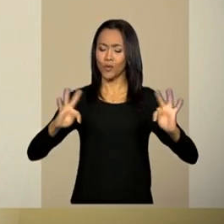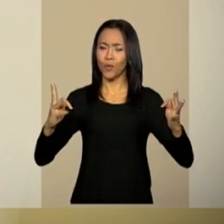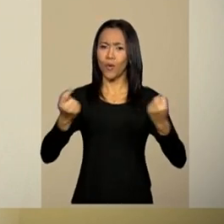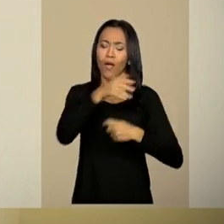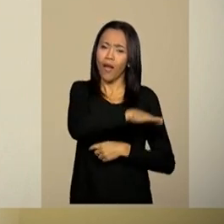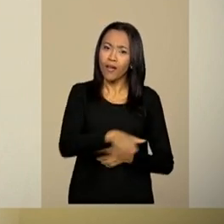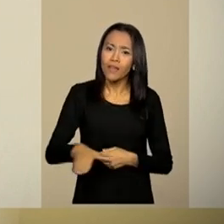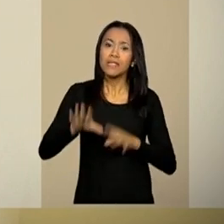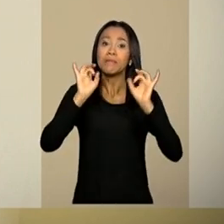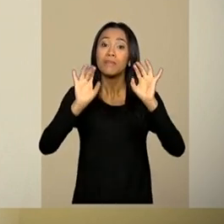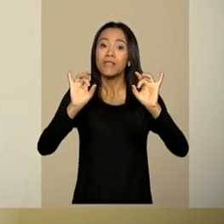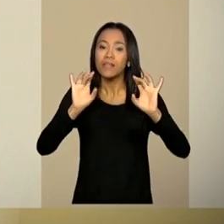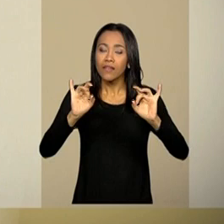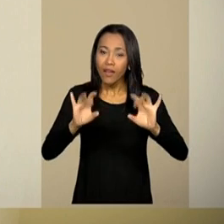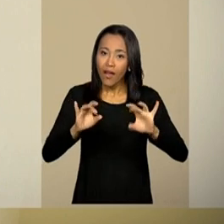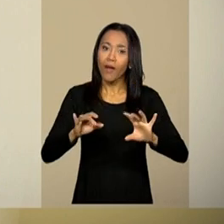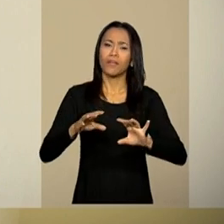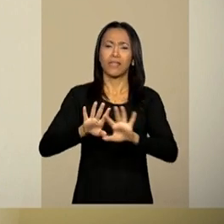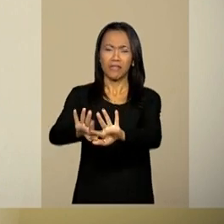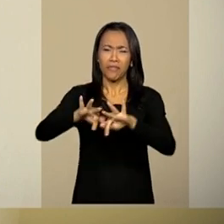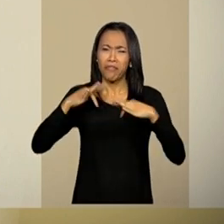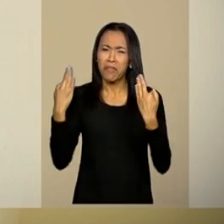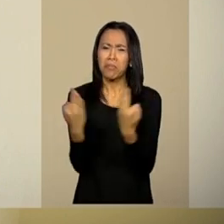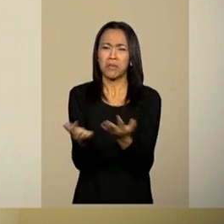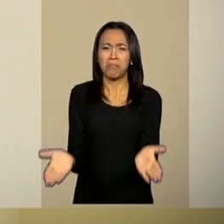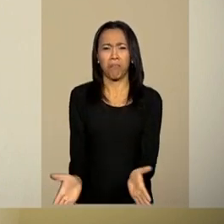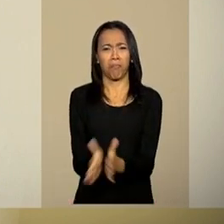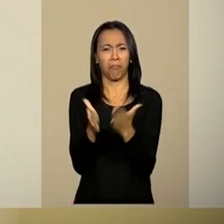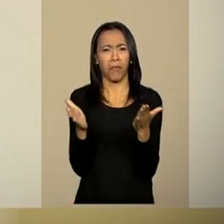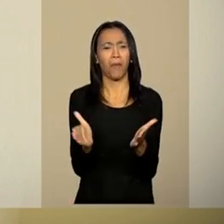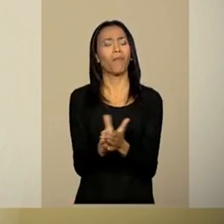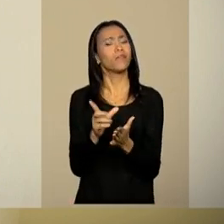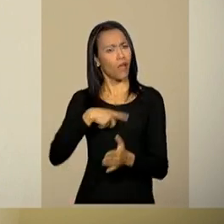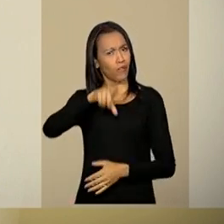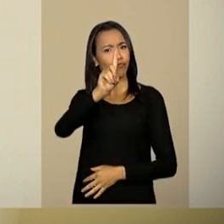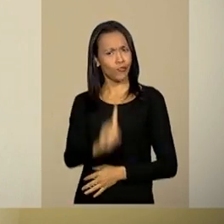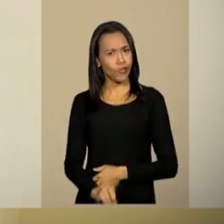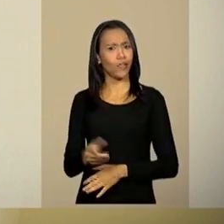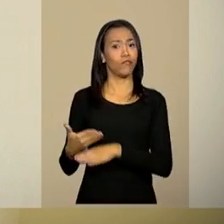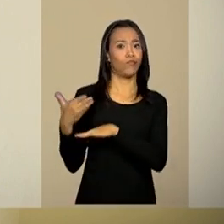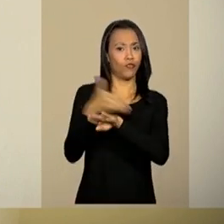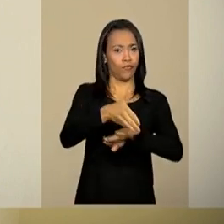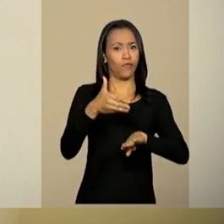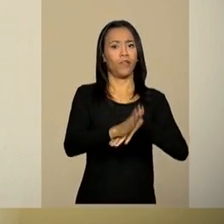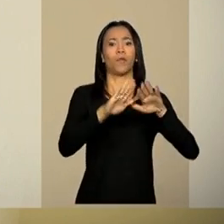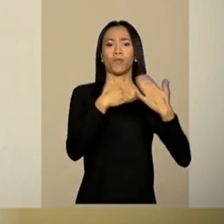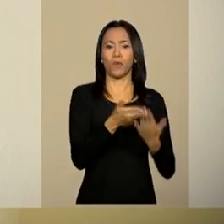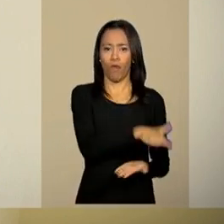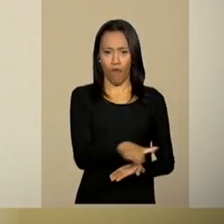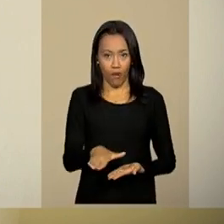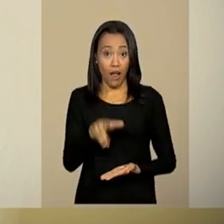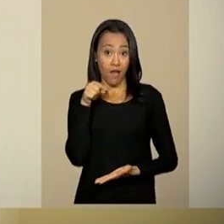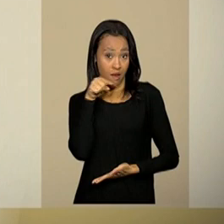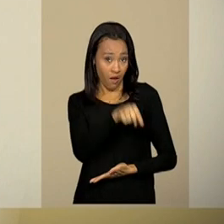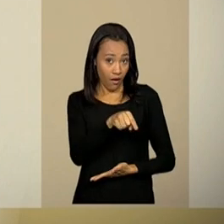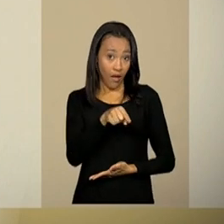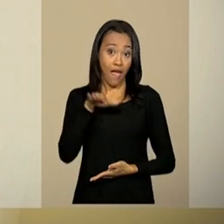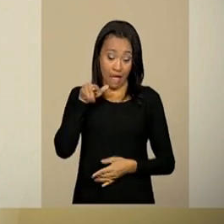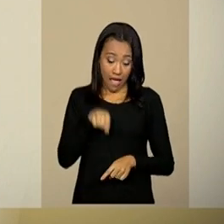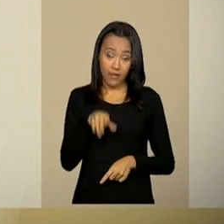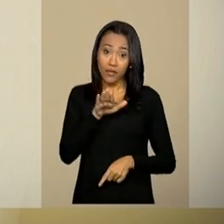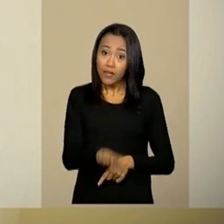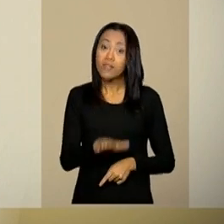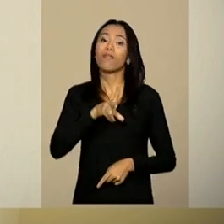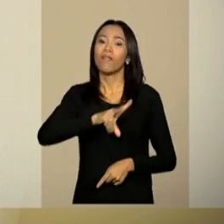especial as crianças das famílias mais pobres TM o direito de frequentar uma creche lá essa criança